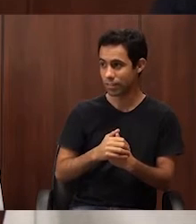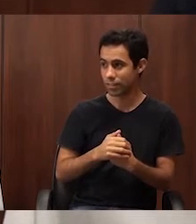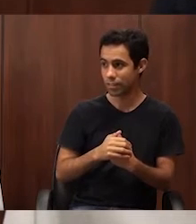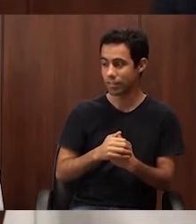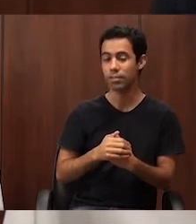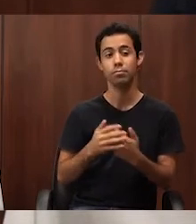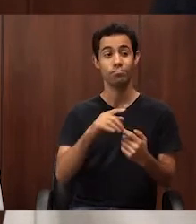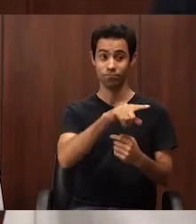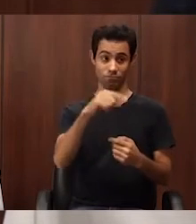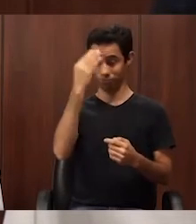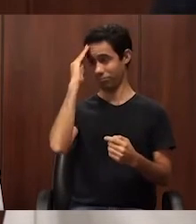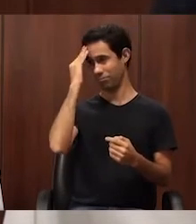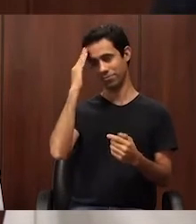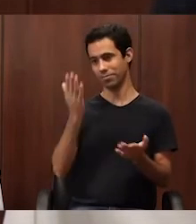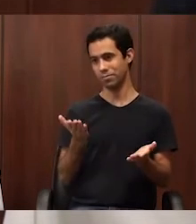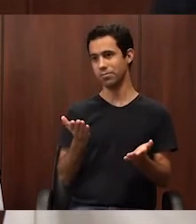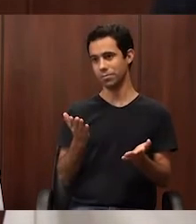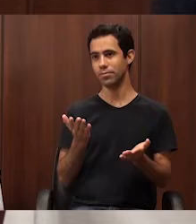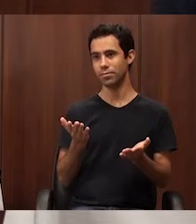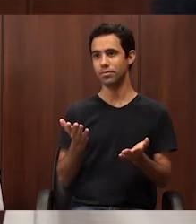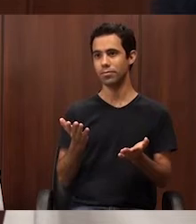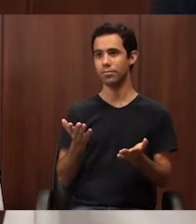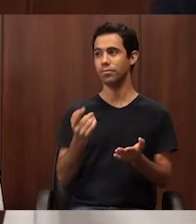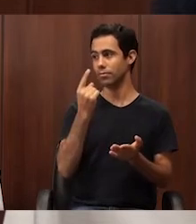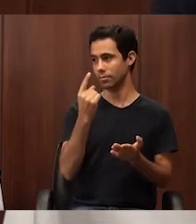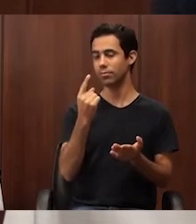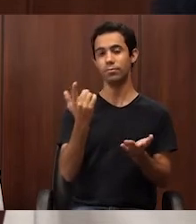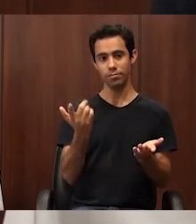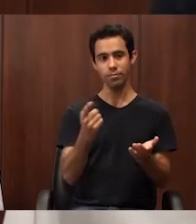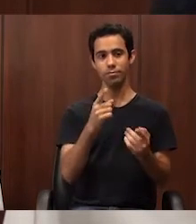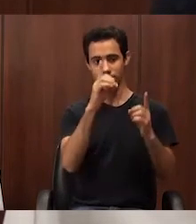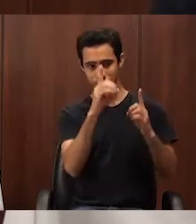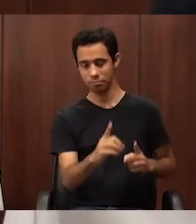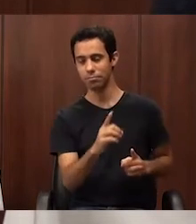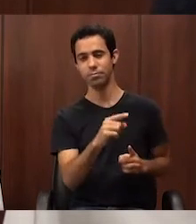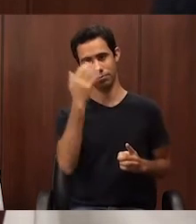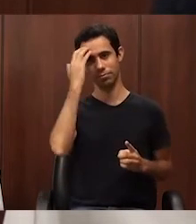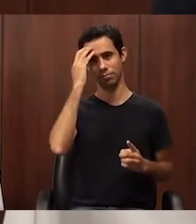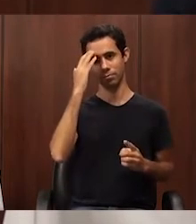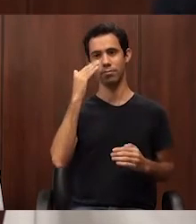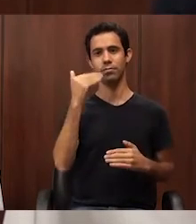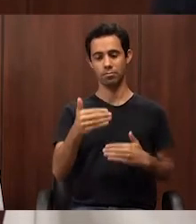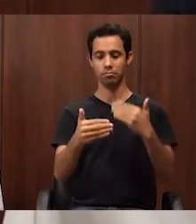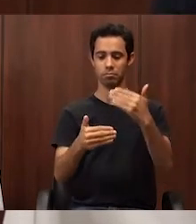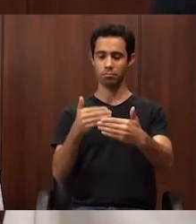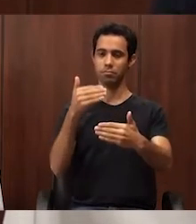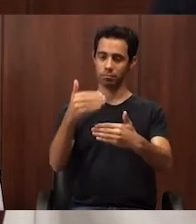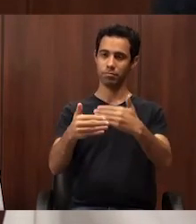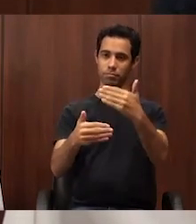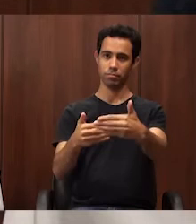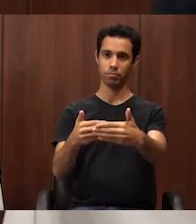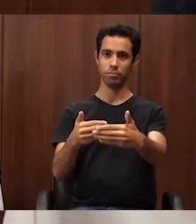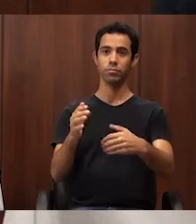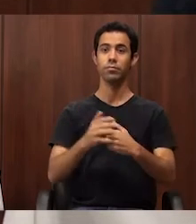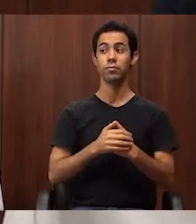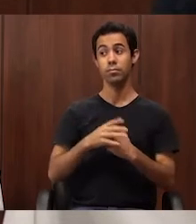os outros não entenderam. E entender uma pessoa que tem uma deficiência é um processo. Então, o professor, por